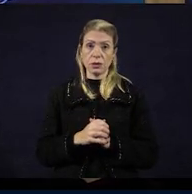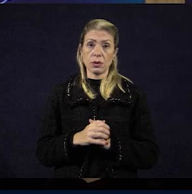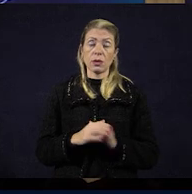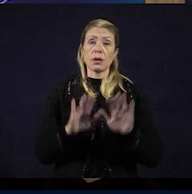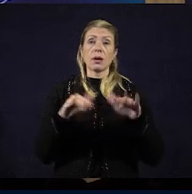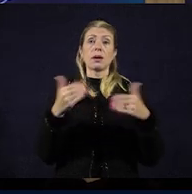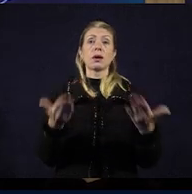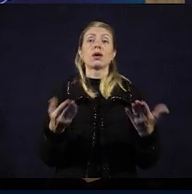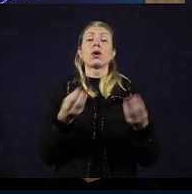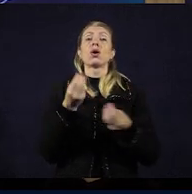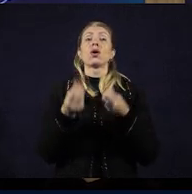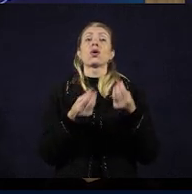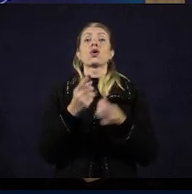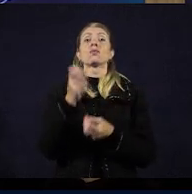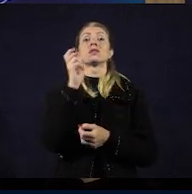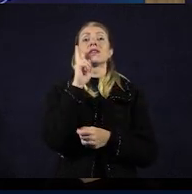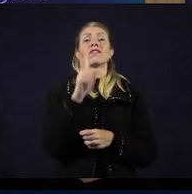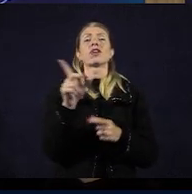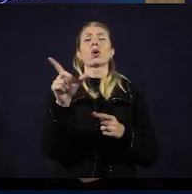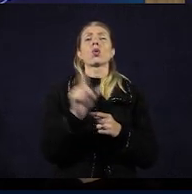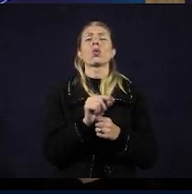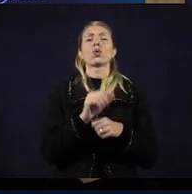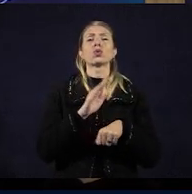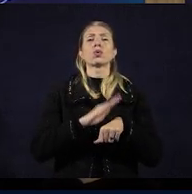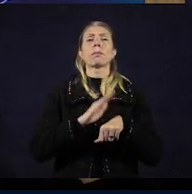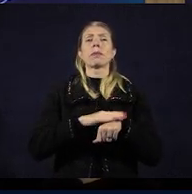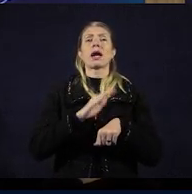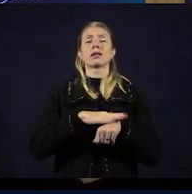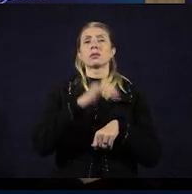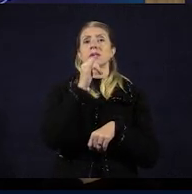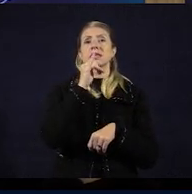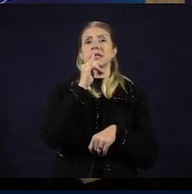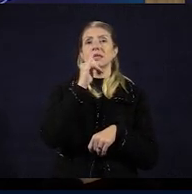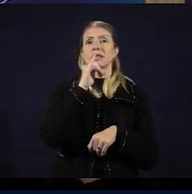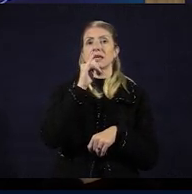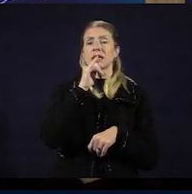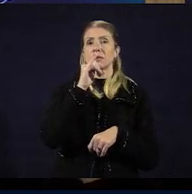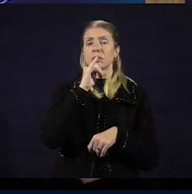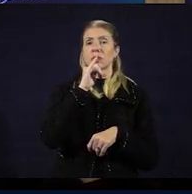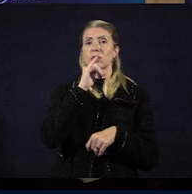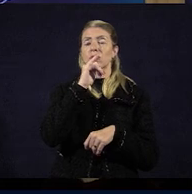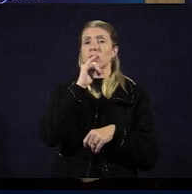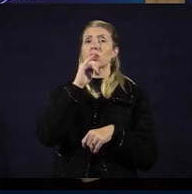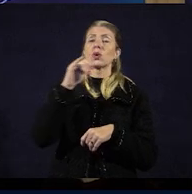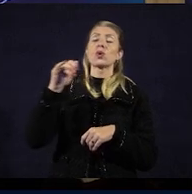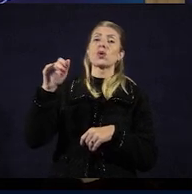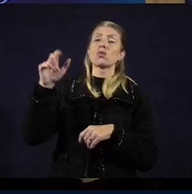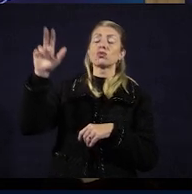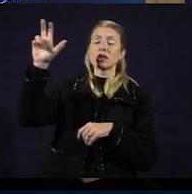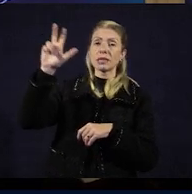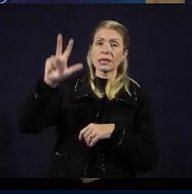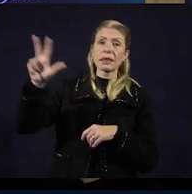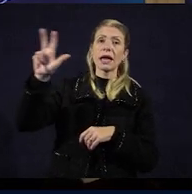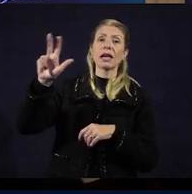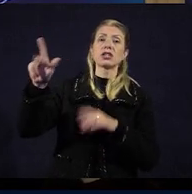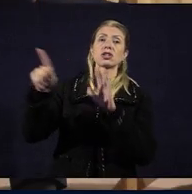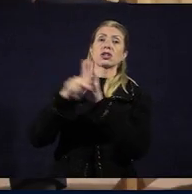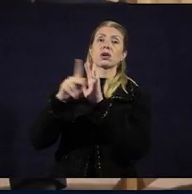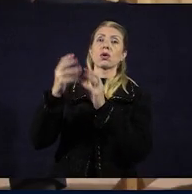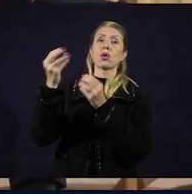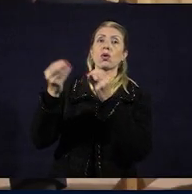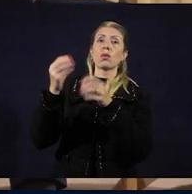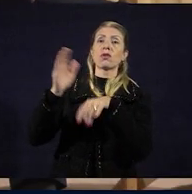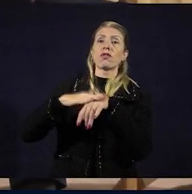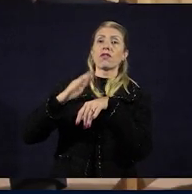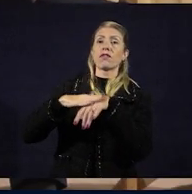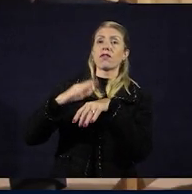vê as alternativas de curto prazo para você mencionou satélite para áreas mais isoladas eventualmente áreas rurais como